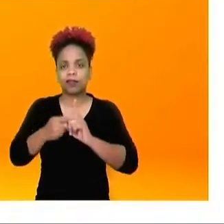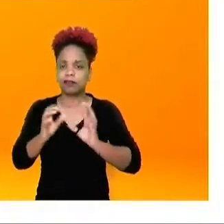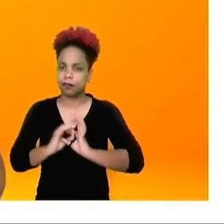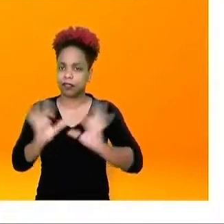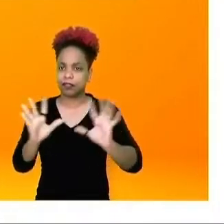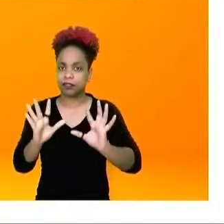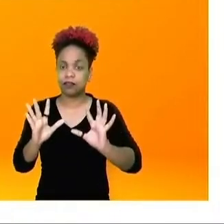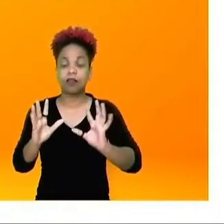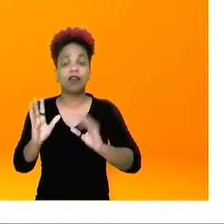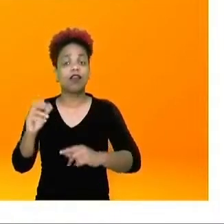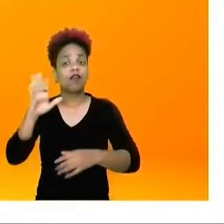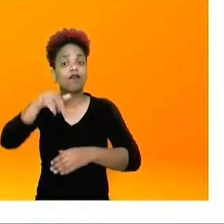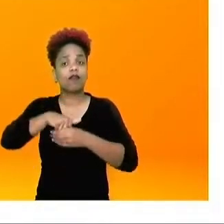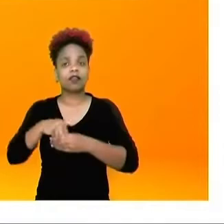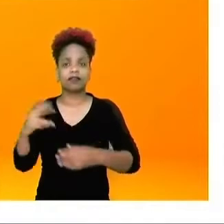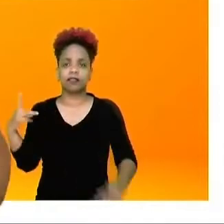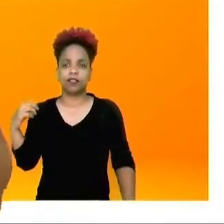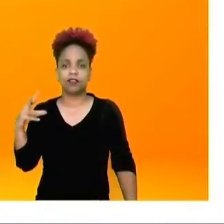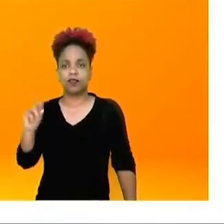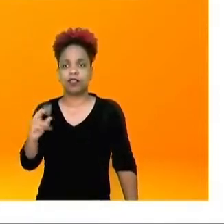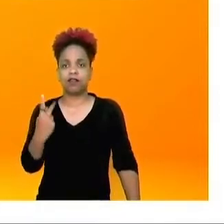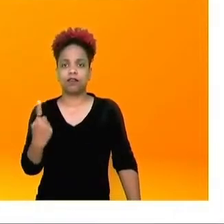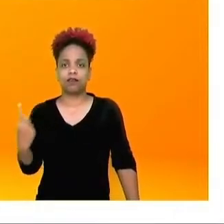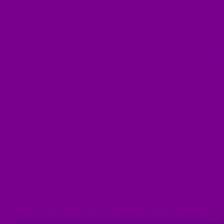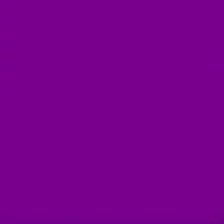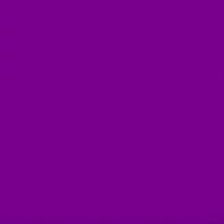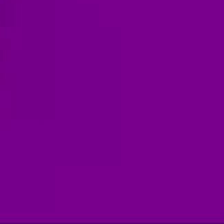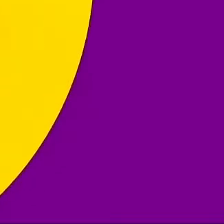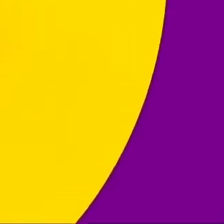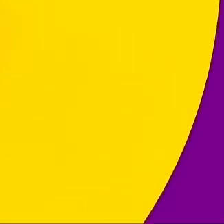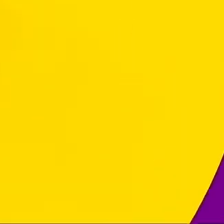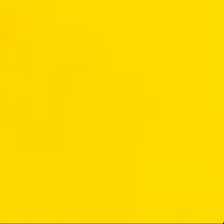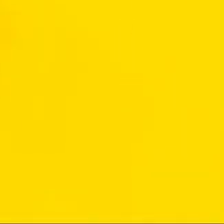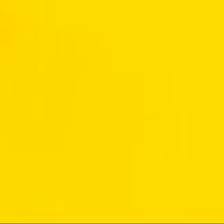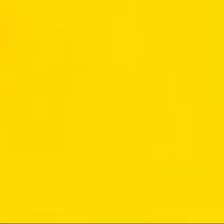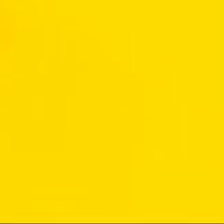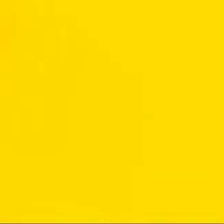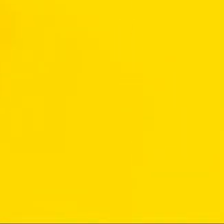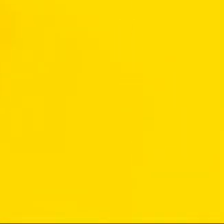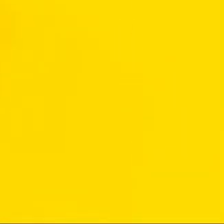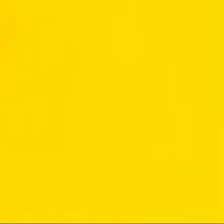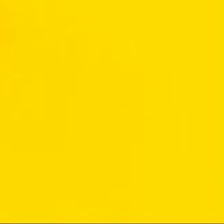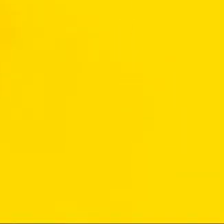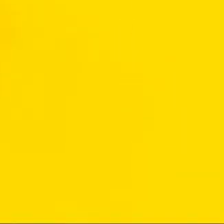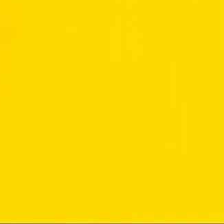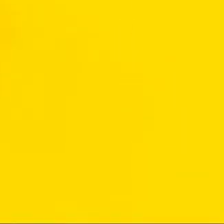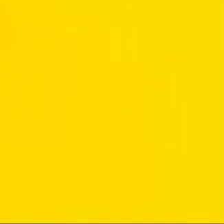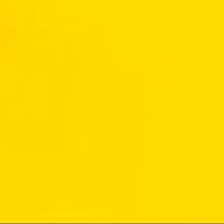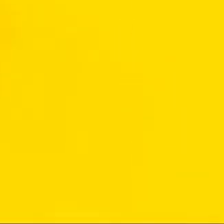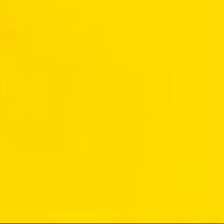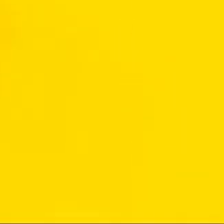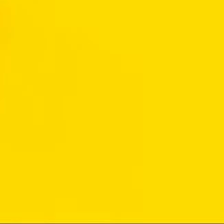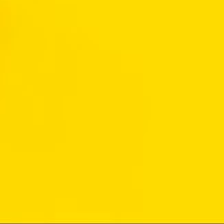deputada estadual 50-110. Estou com Lula e Boulos. Simbora! Pessoal, 50 faz diferença.